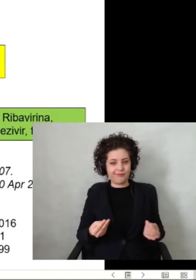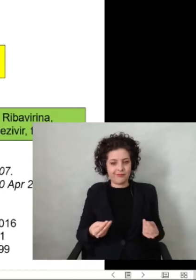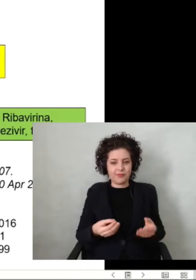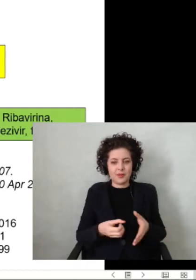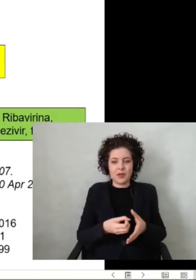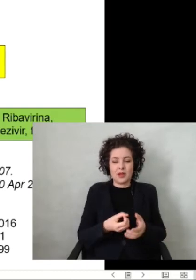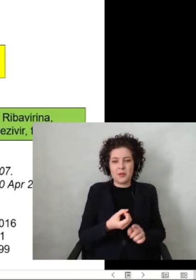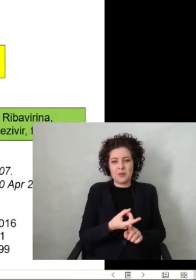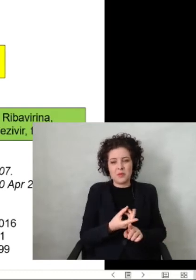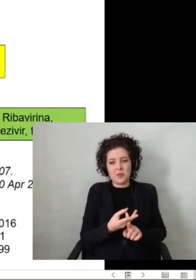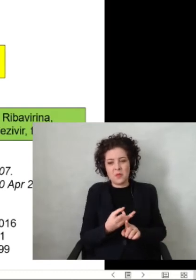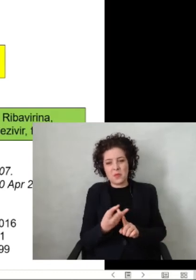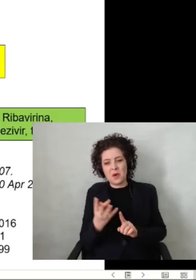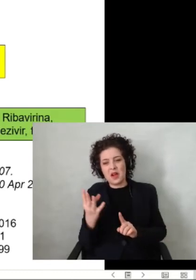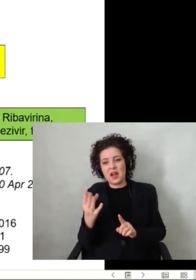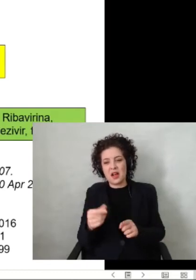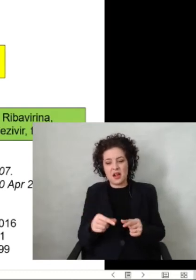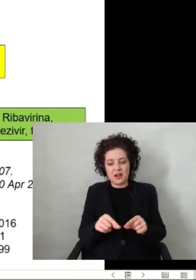sua fita